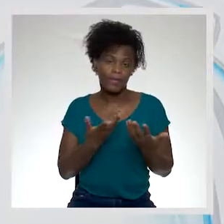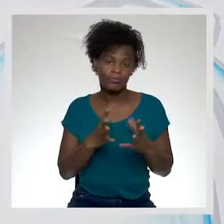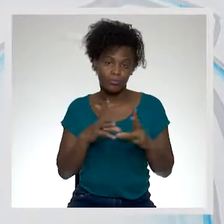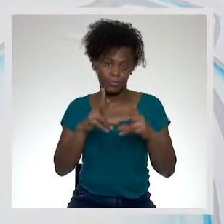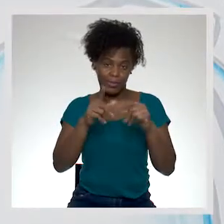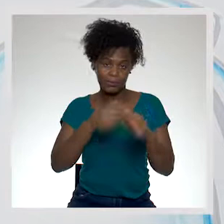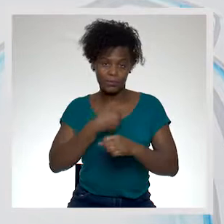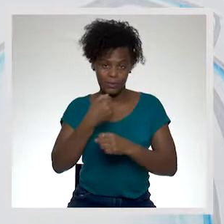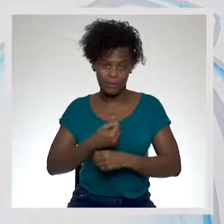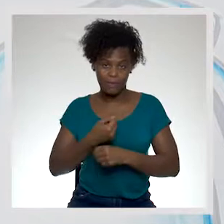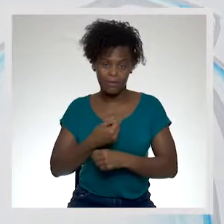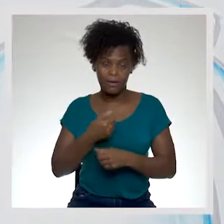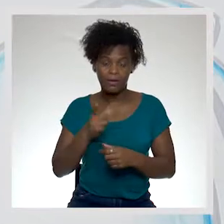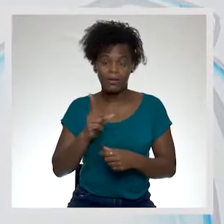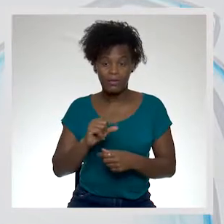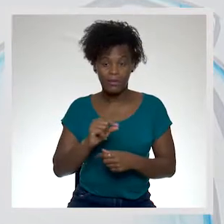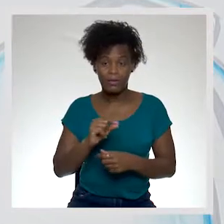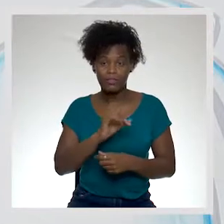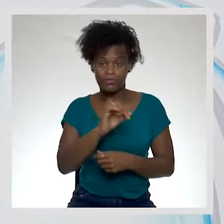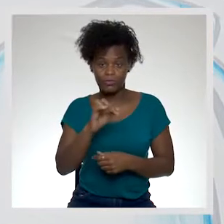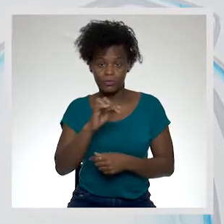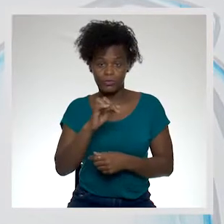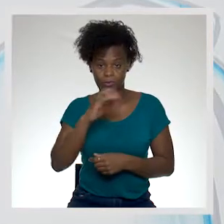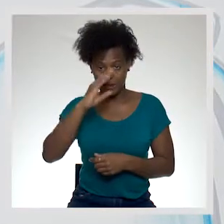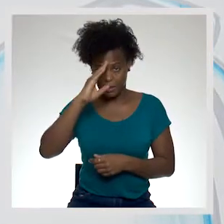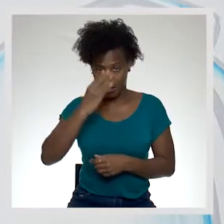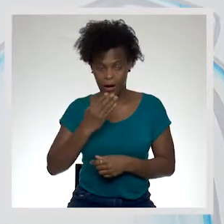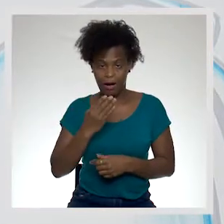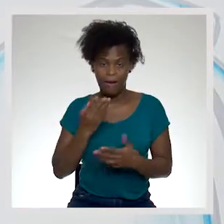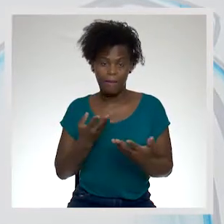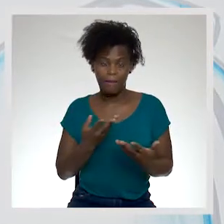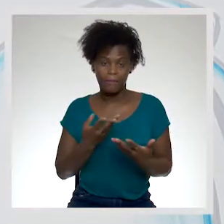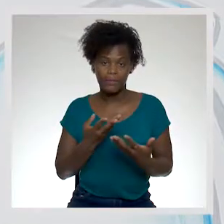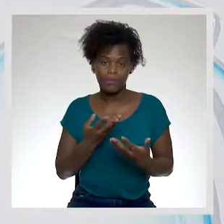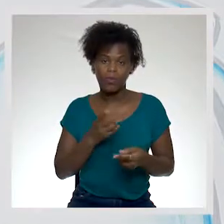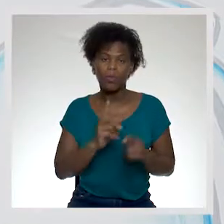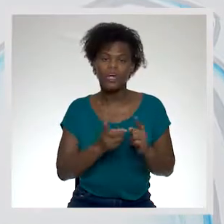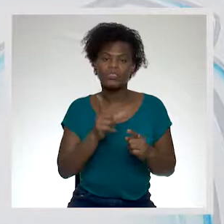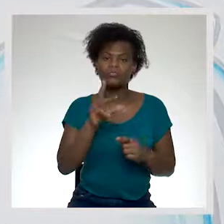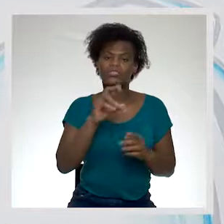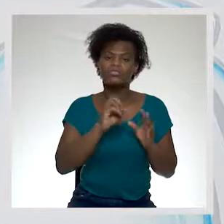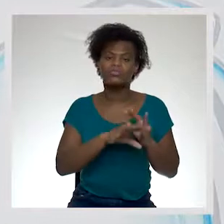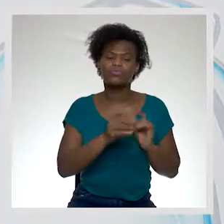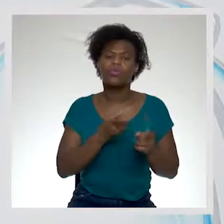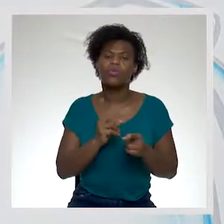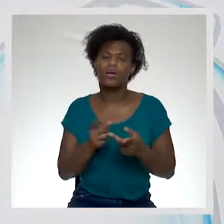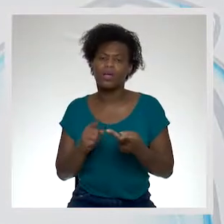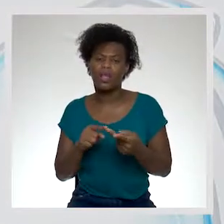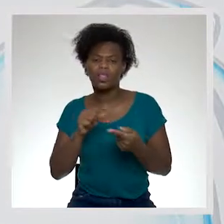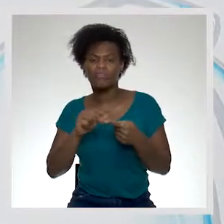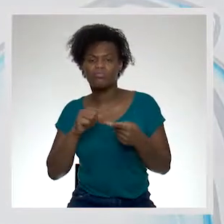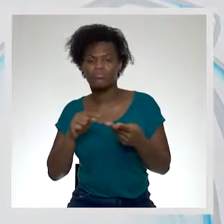desenvolvimento sustentável, também ficaram a saber o que são resíduos sólidos, tipo de